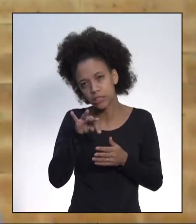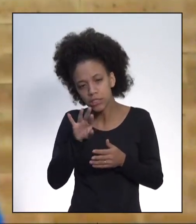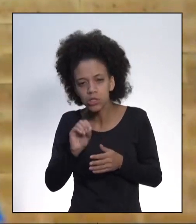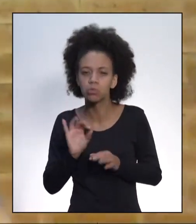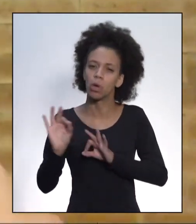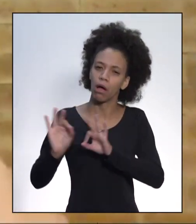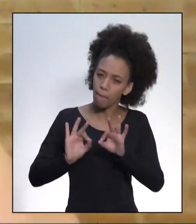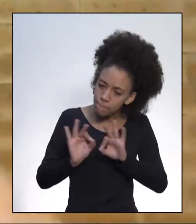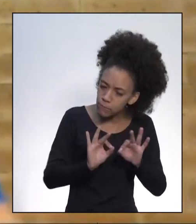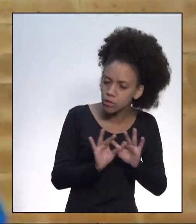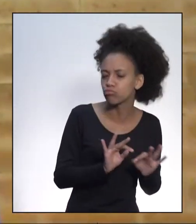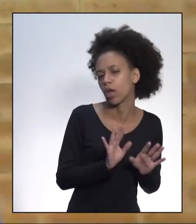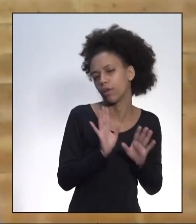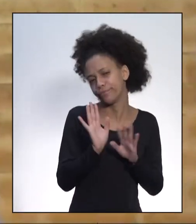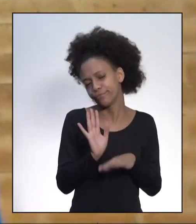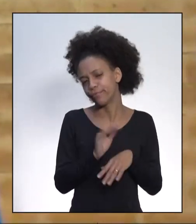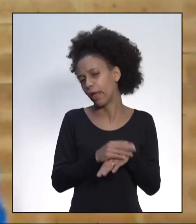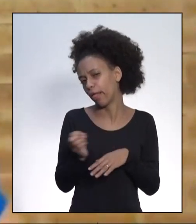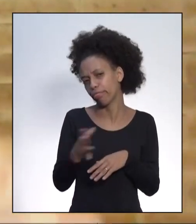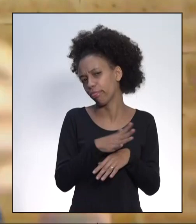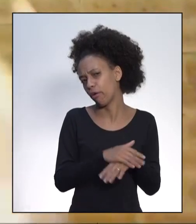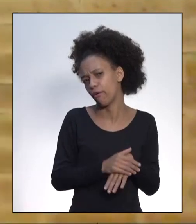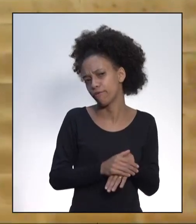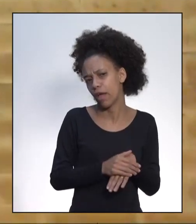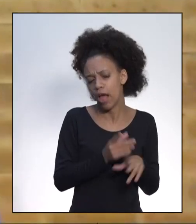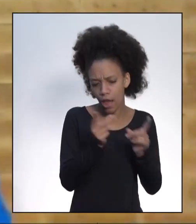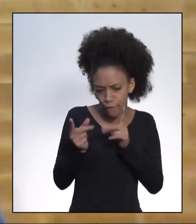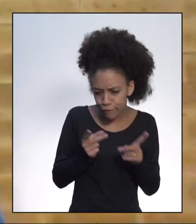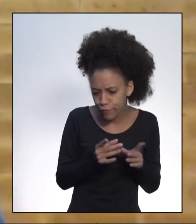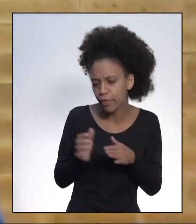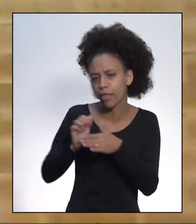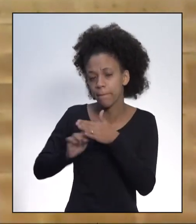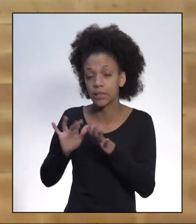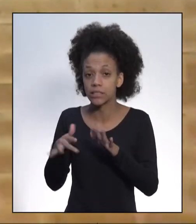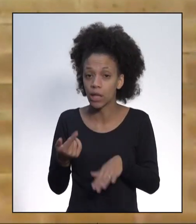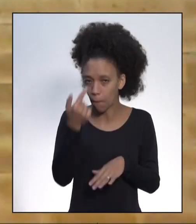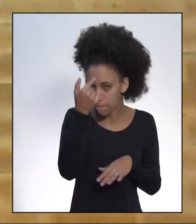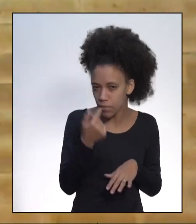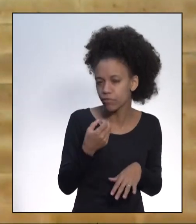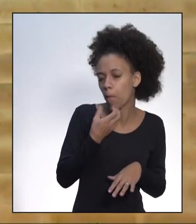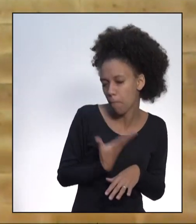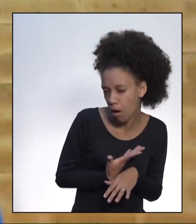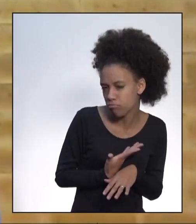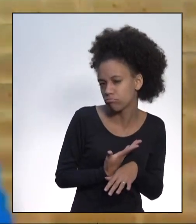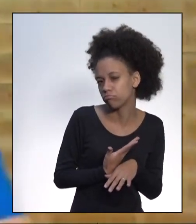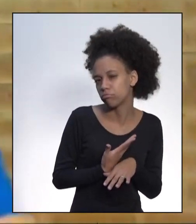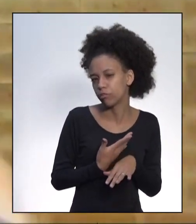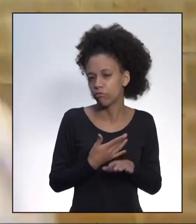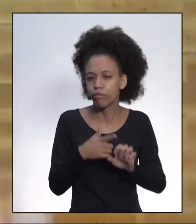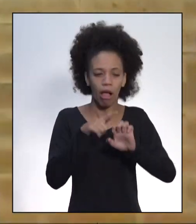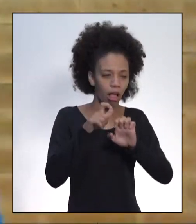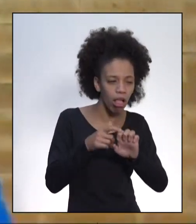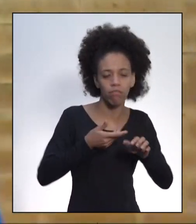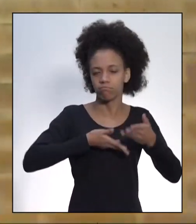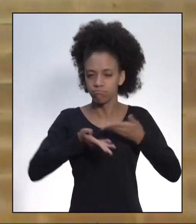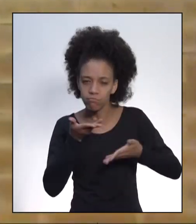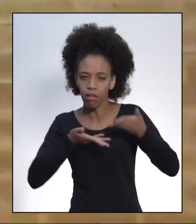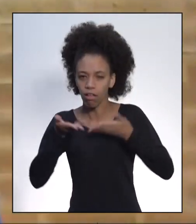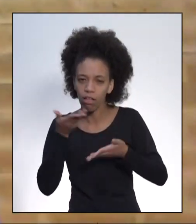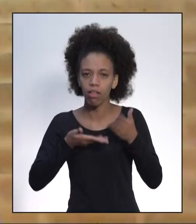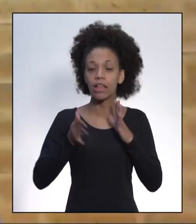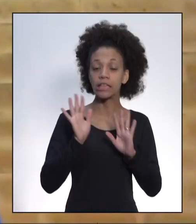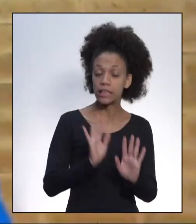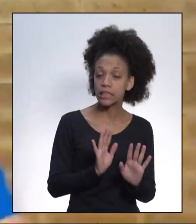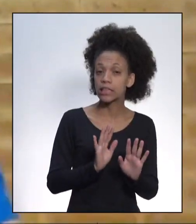novo, de uma tecnologia que era para vender para empresas, e como eu tinha um perfil bom, né, de execução, de vendas,